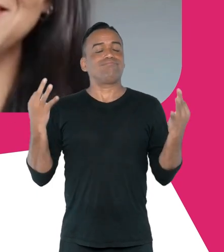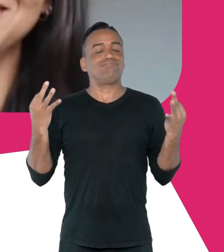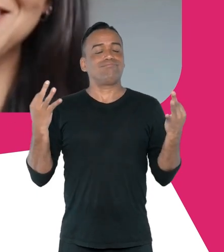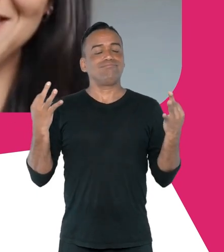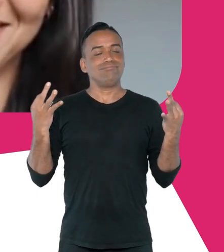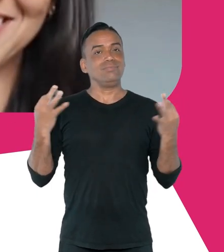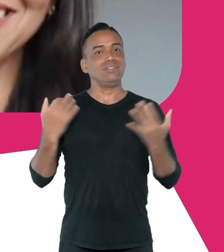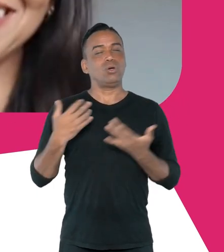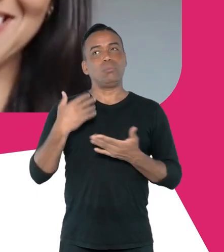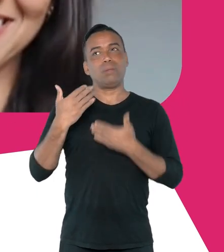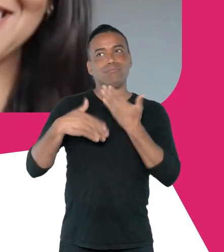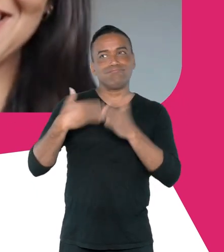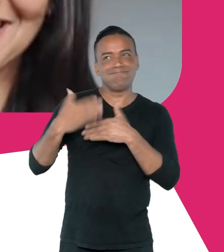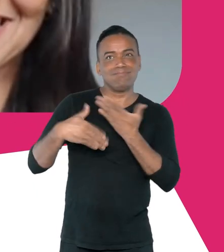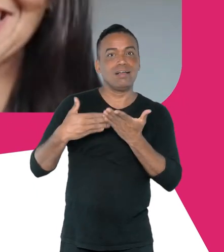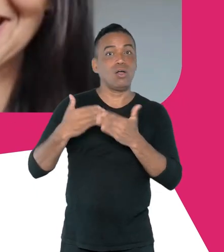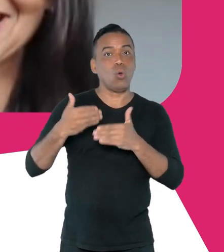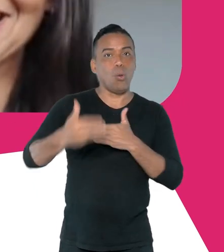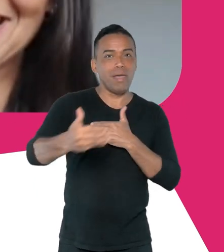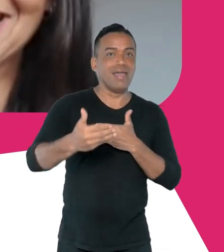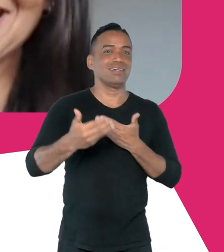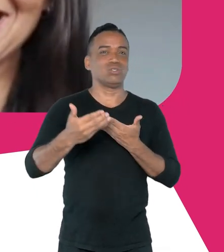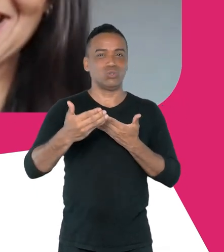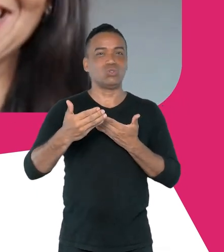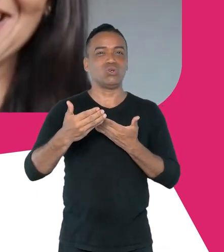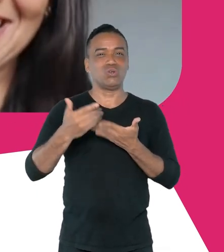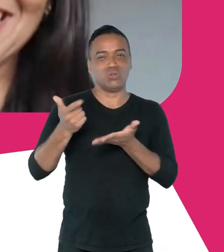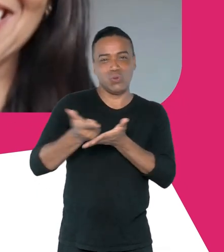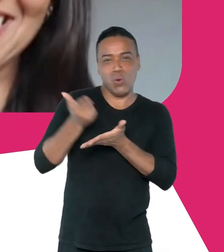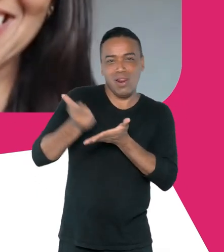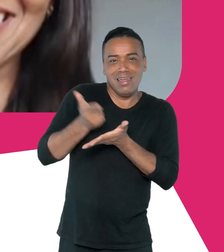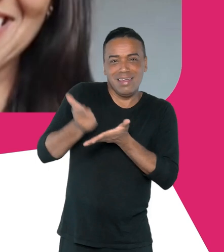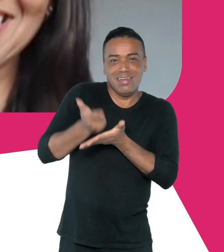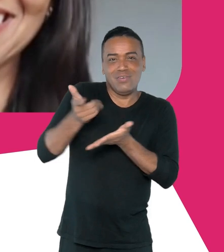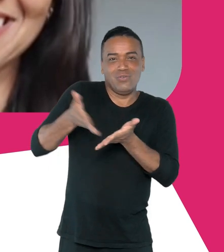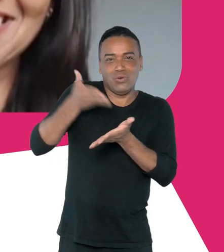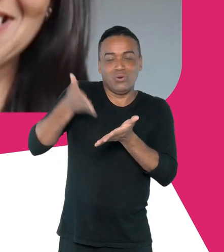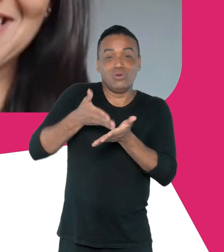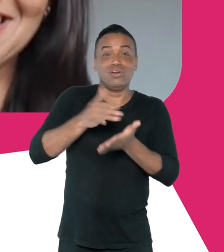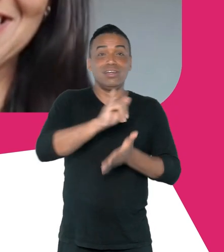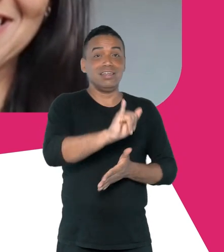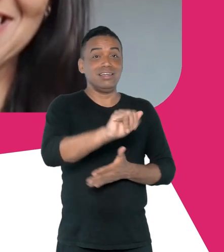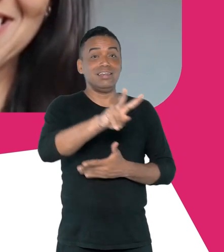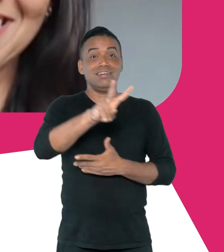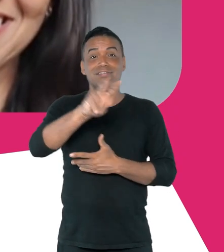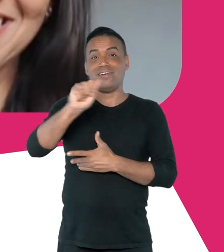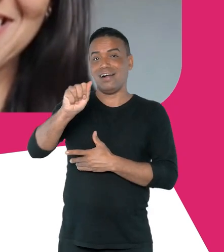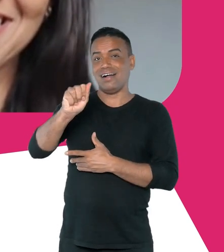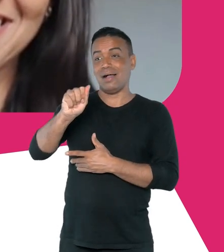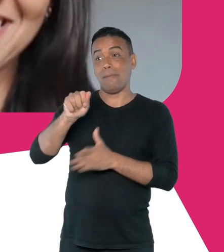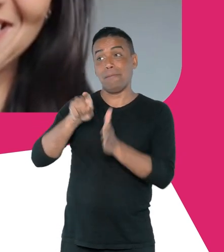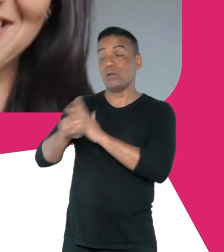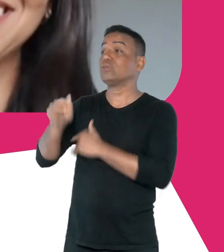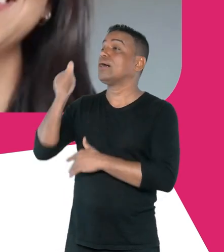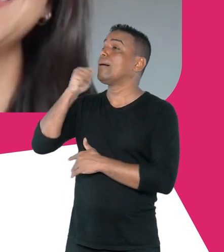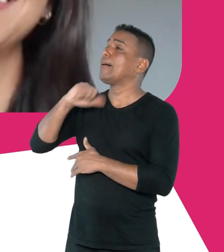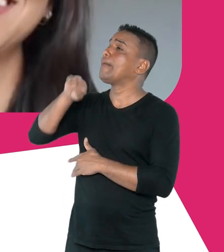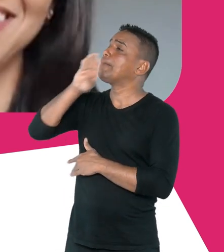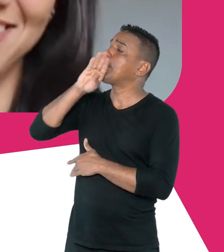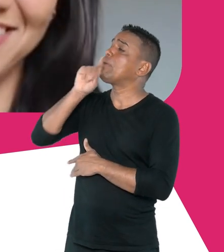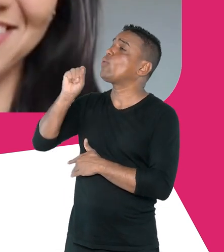eu chegar nesse ponto assim inicial do livro, que é a Iva, né, perguntando para a mãe o que